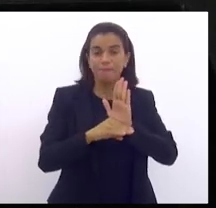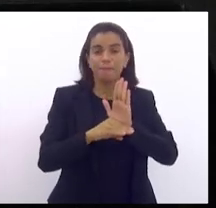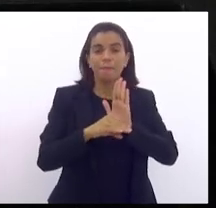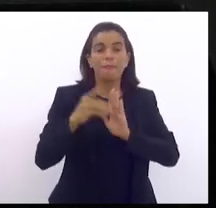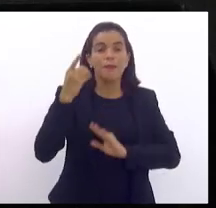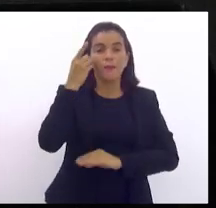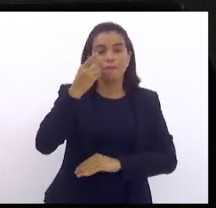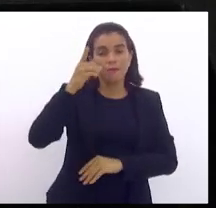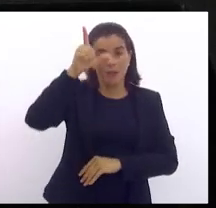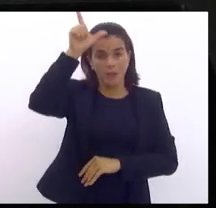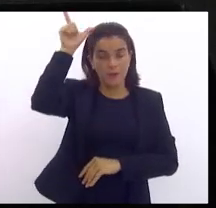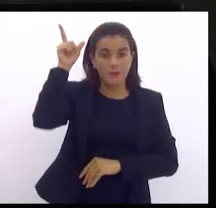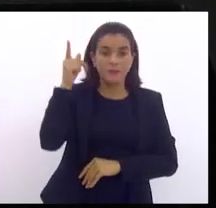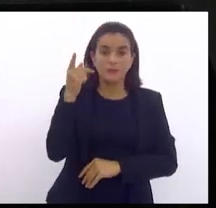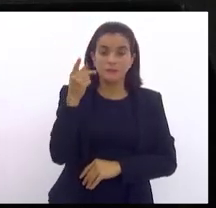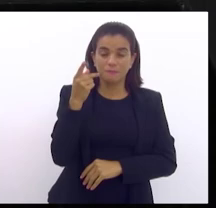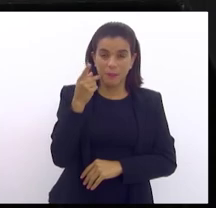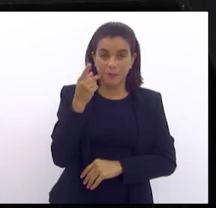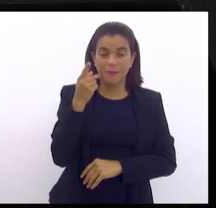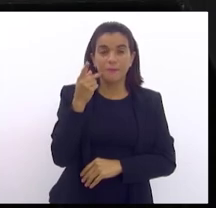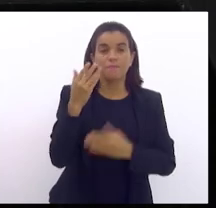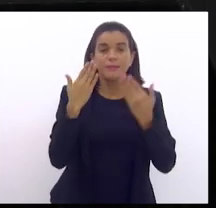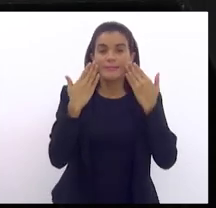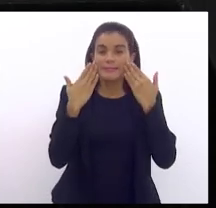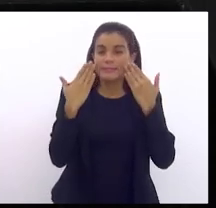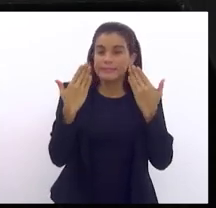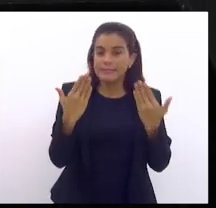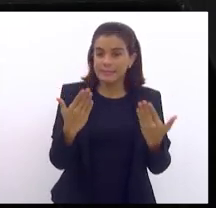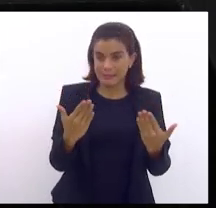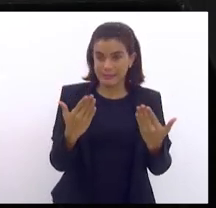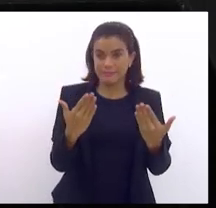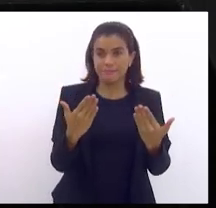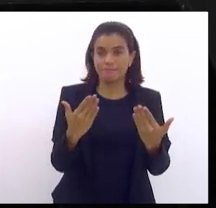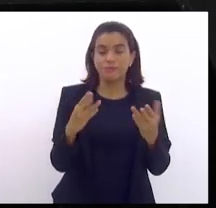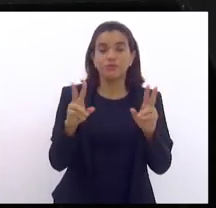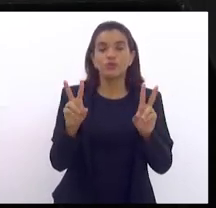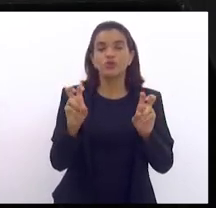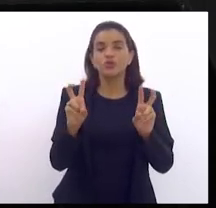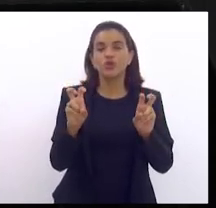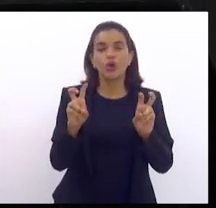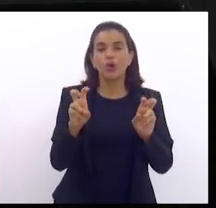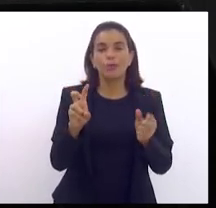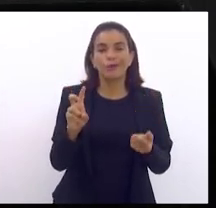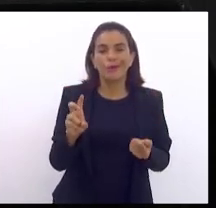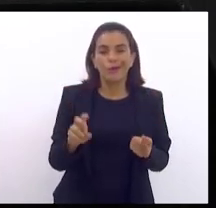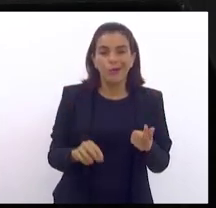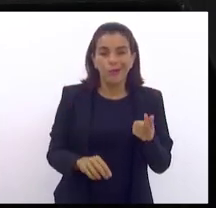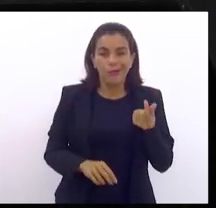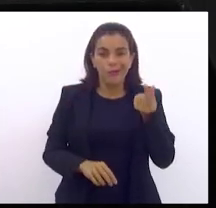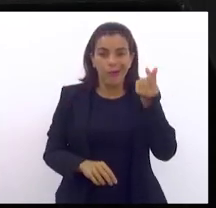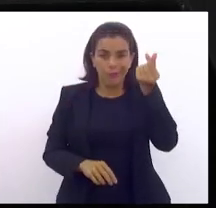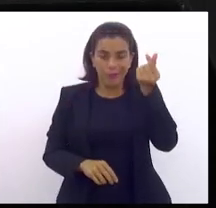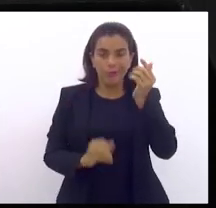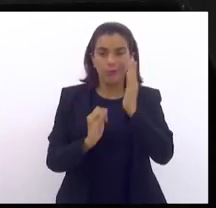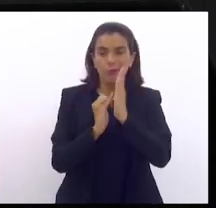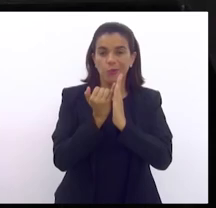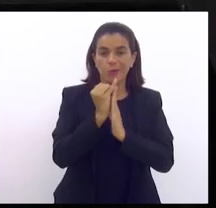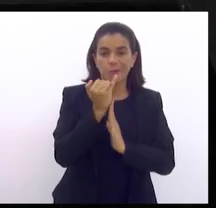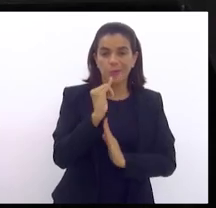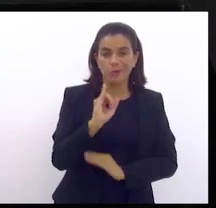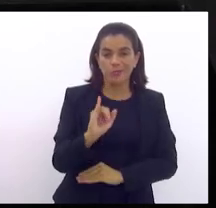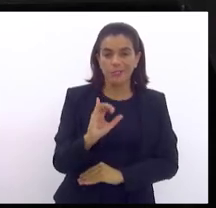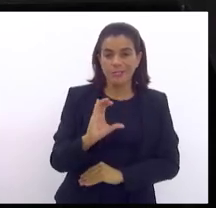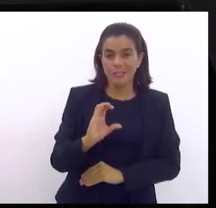deputado Luiz Paulo, ele apresenta, né, a questão do aumento do ICMS